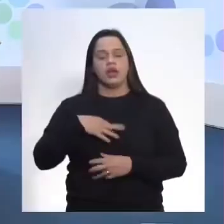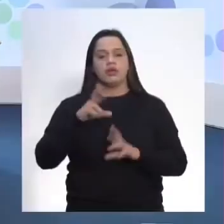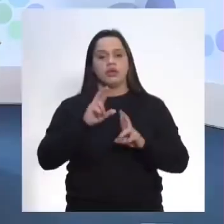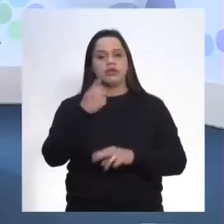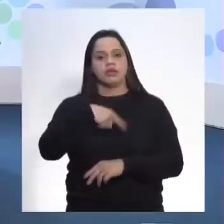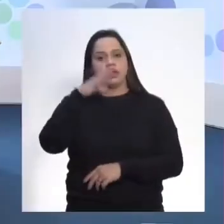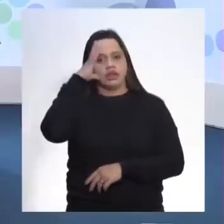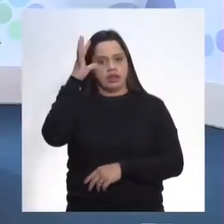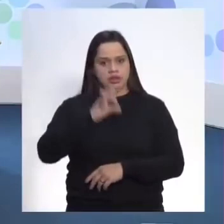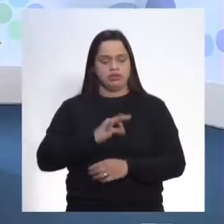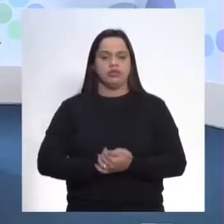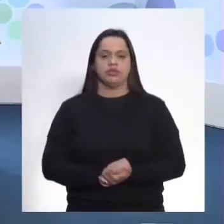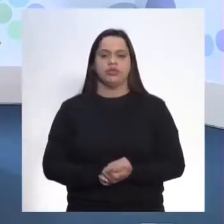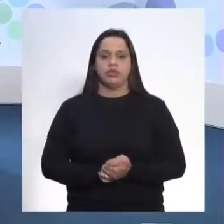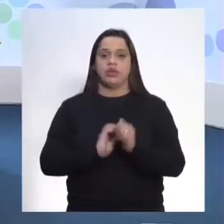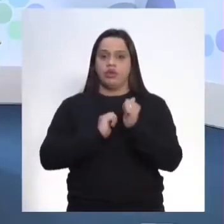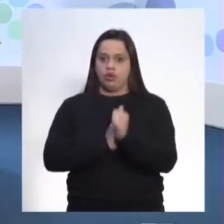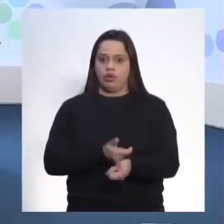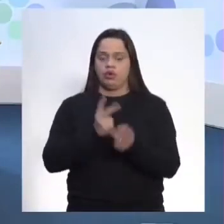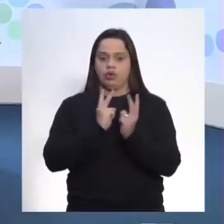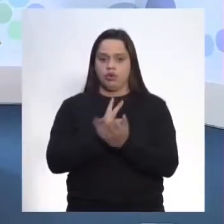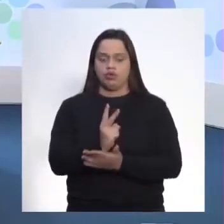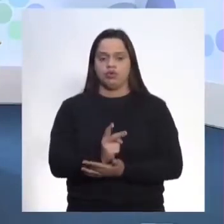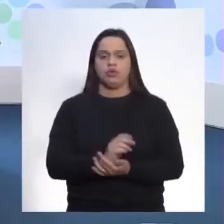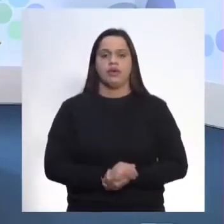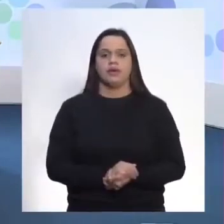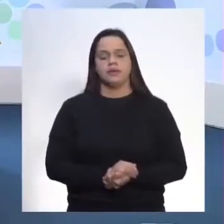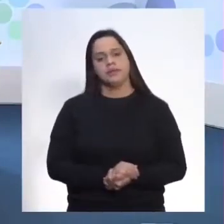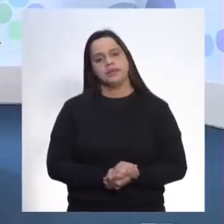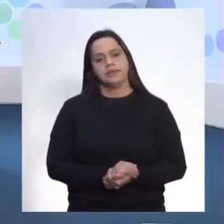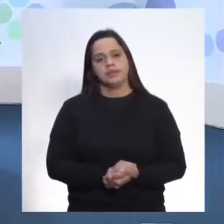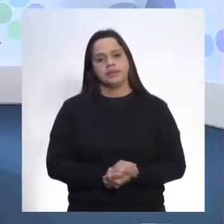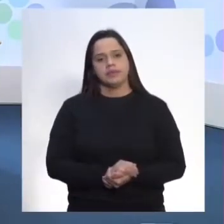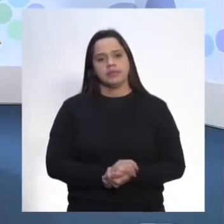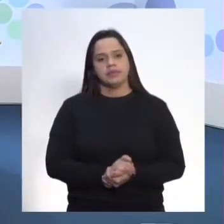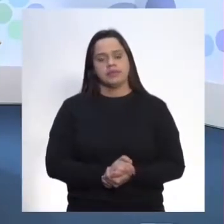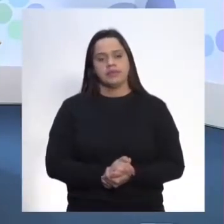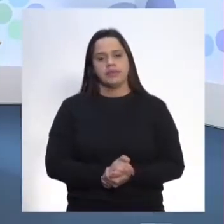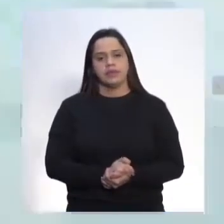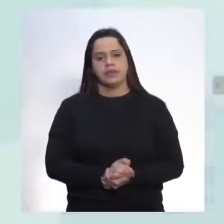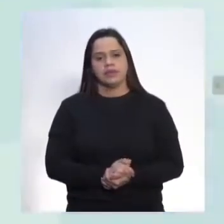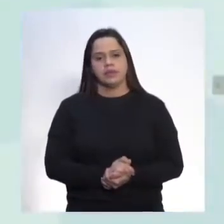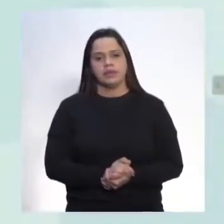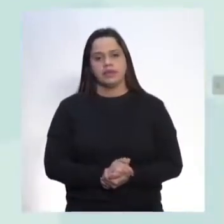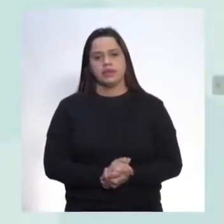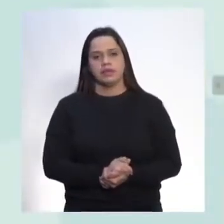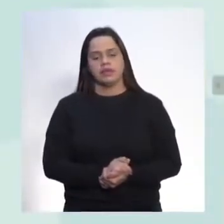Vamos na sequência? Gráfico de uma expressão algébrica. Que expressão algébrica? Ela está aqui, ó.